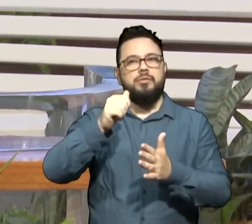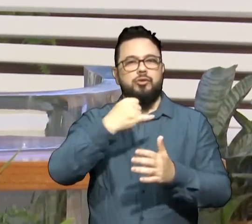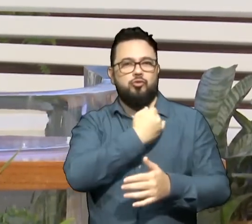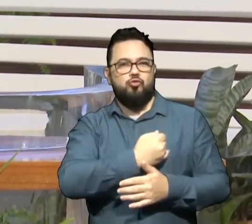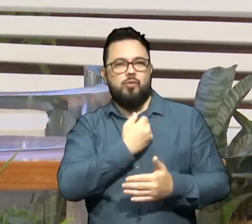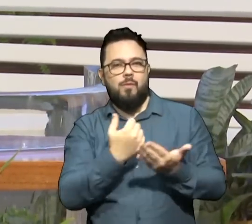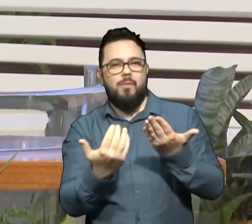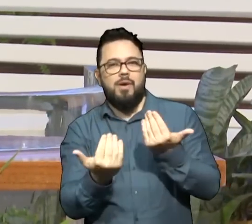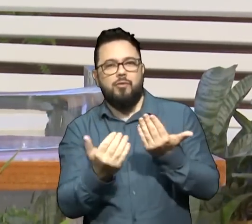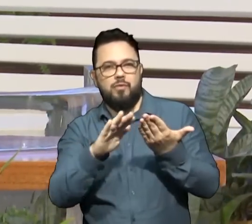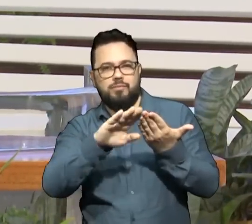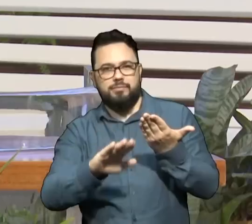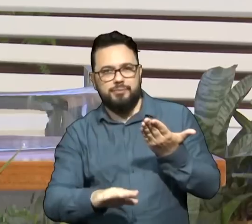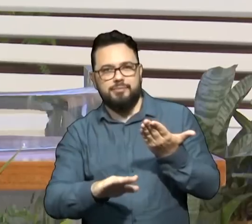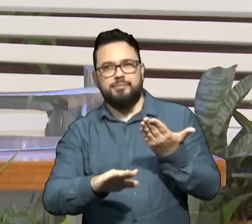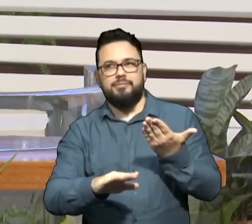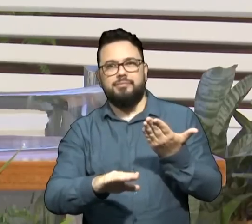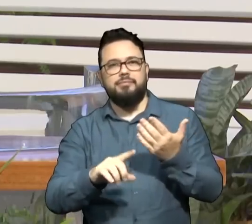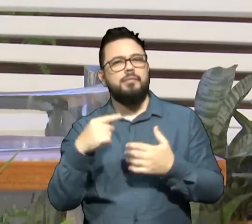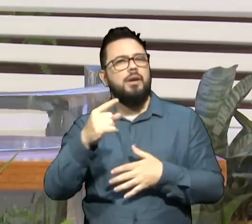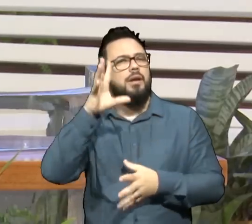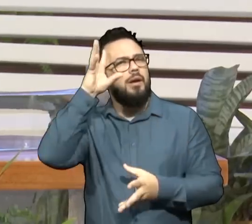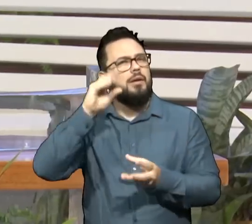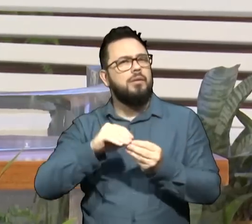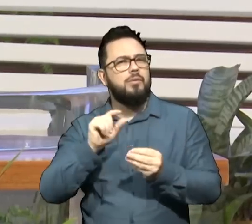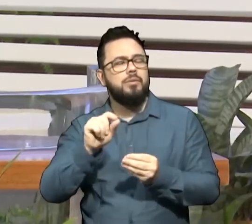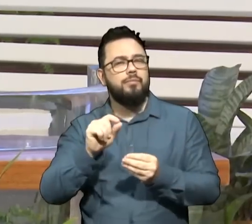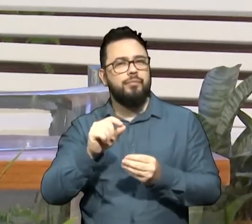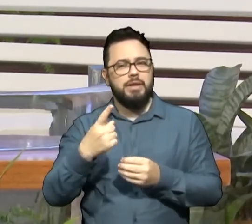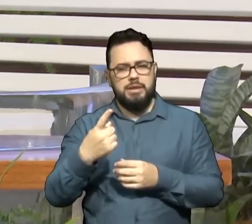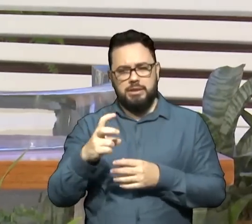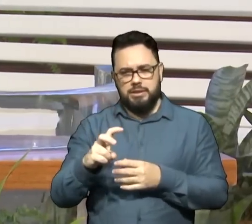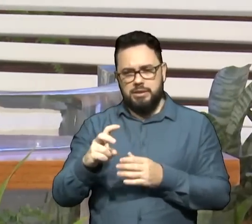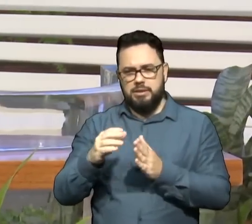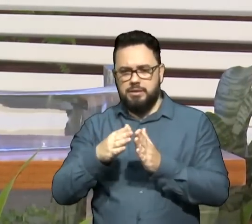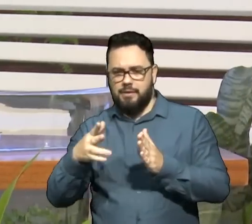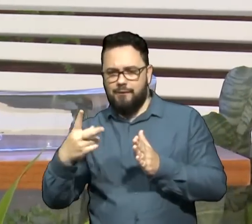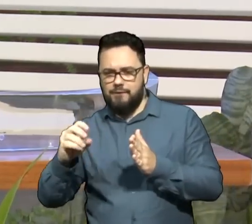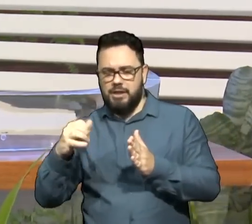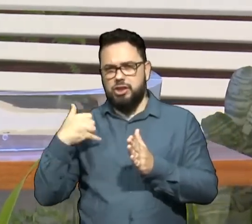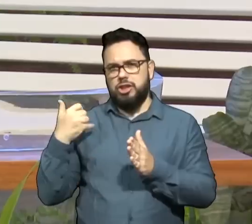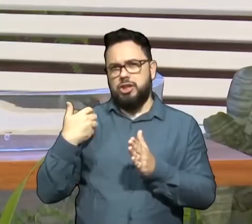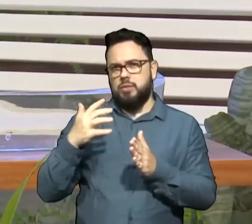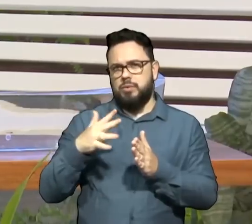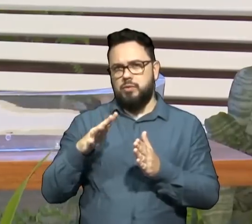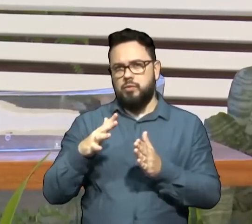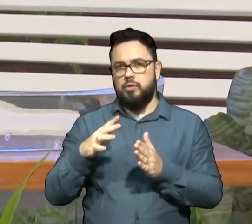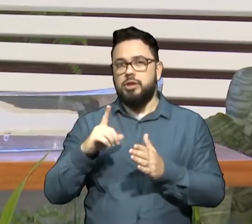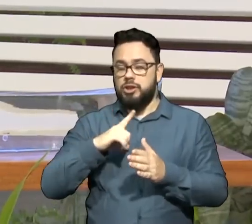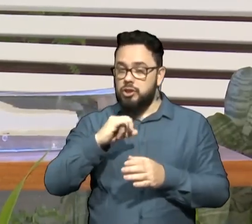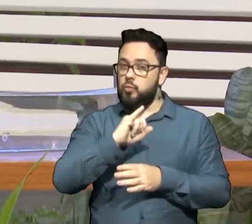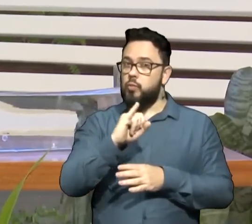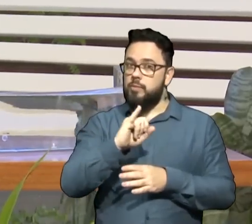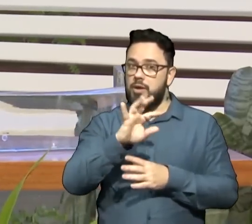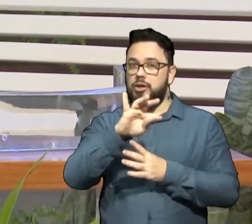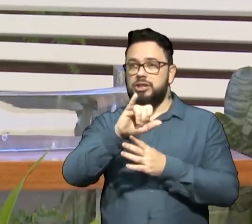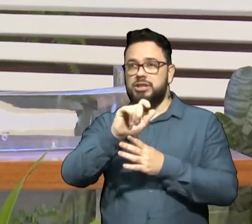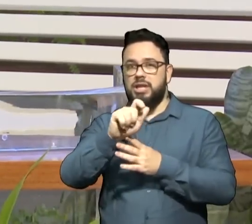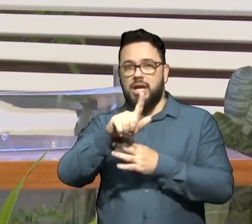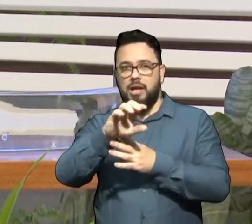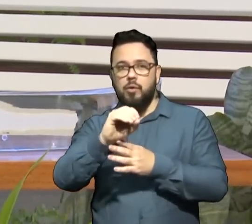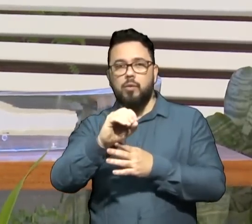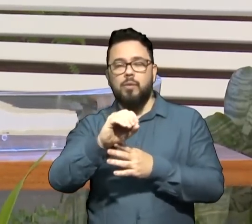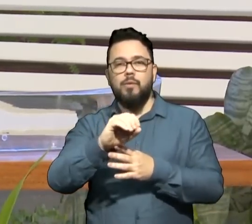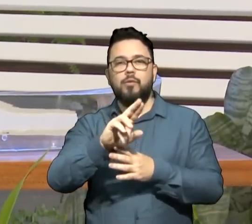que Tiago e a gente aprendeu alguma coisa João tinha entre 15 anos quando seguiu Jesus João tinha um irmão chamado Tiago e como é que era o nome do